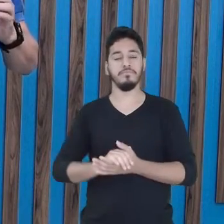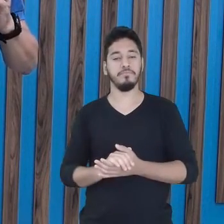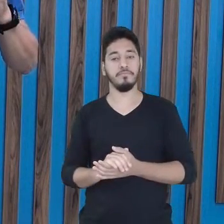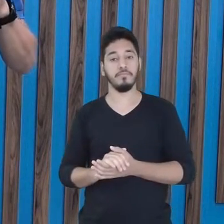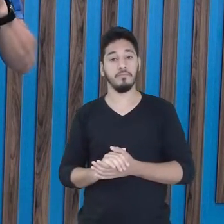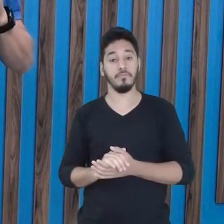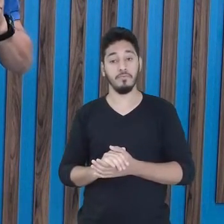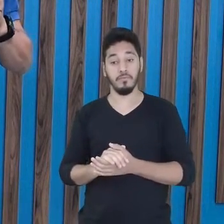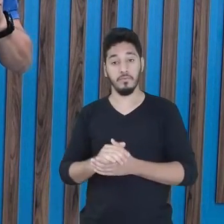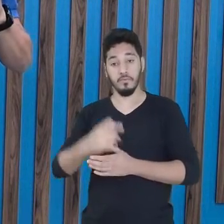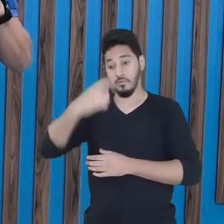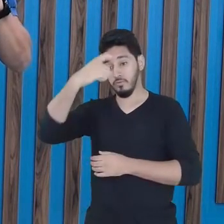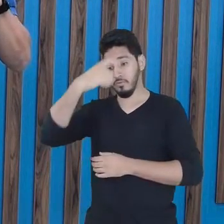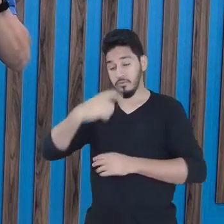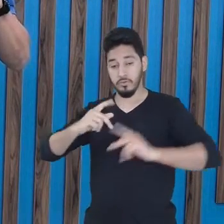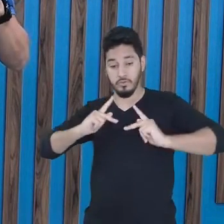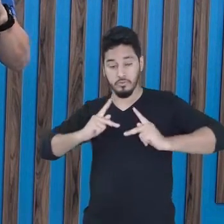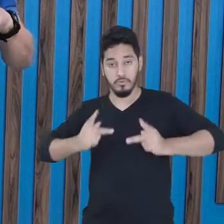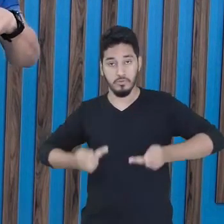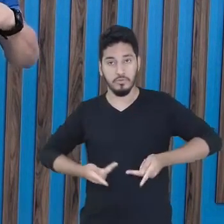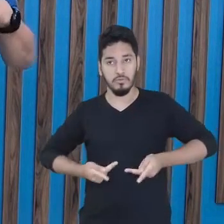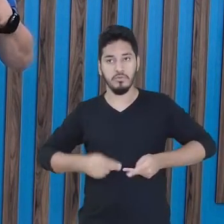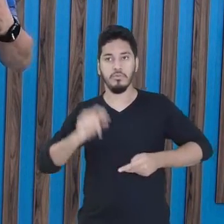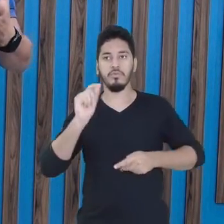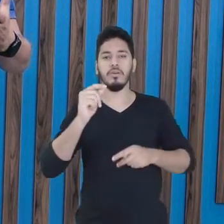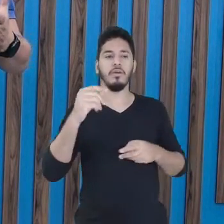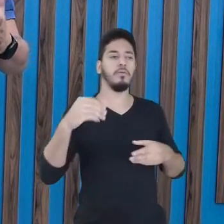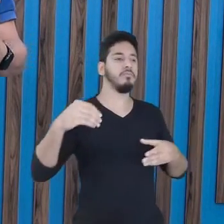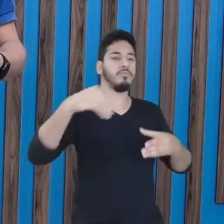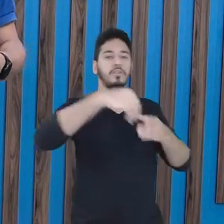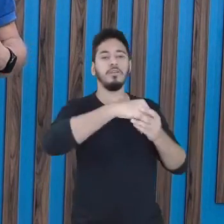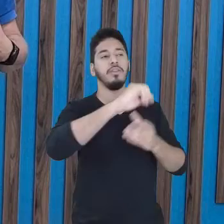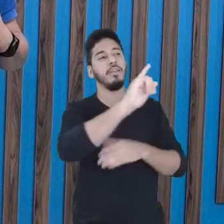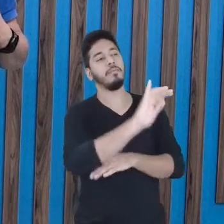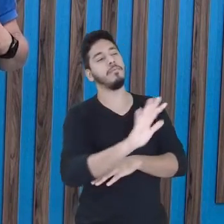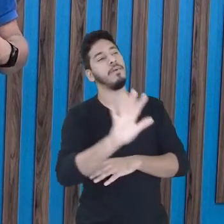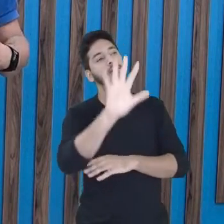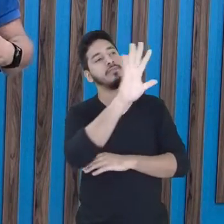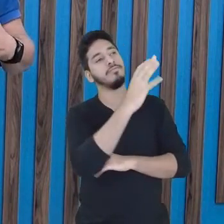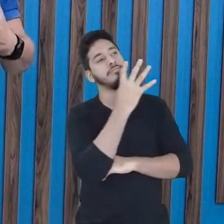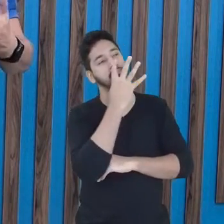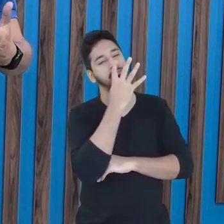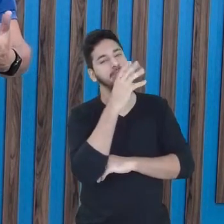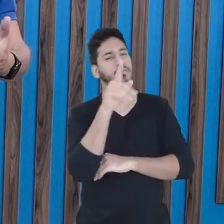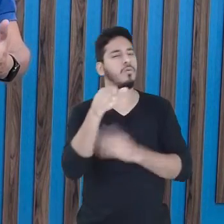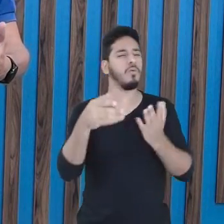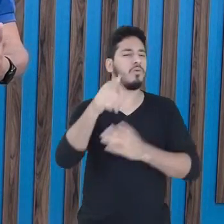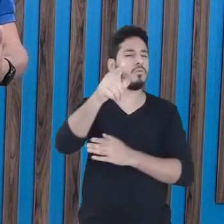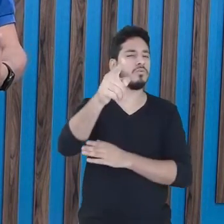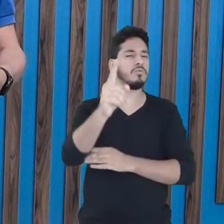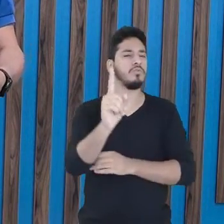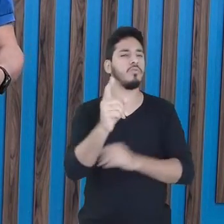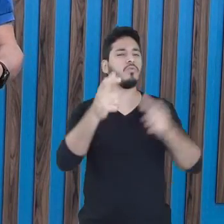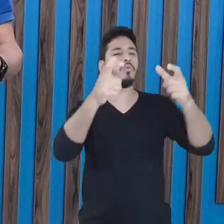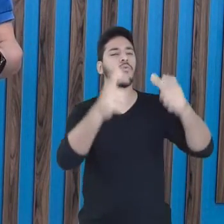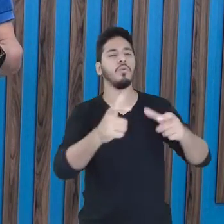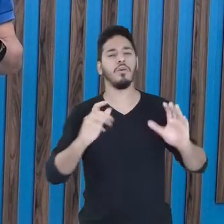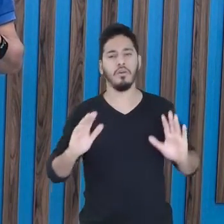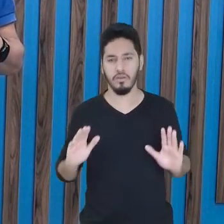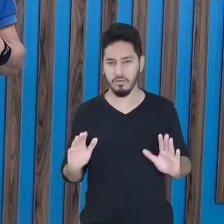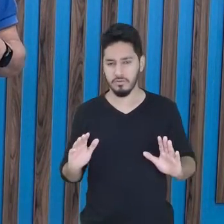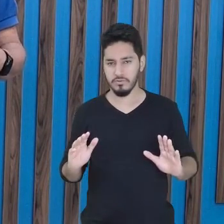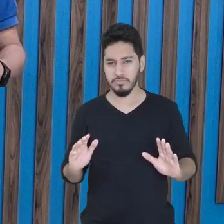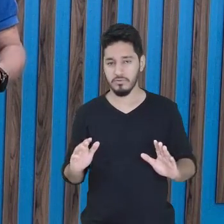humano como parte integrante da paisagem. Qual é o seu lugar no mundo? Tá? Então hoje a